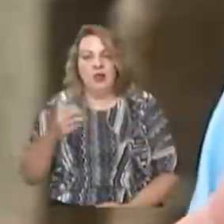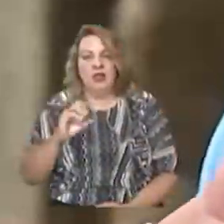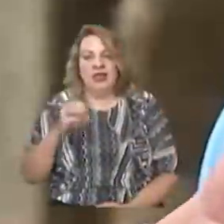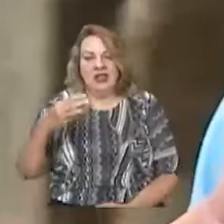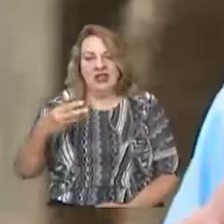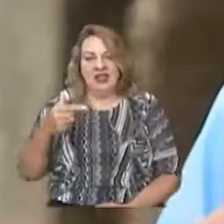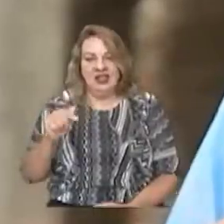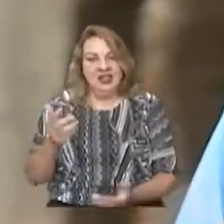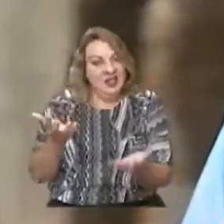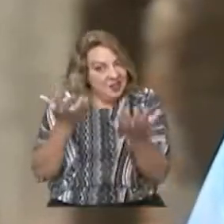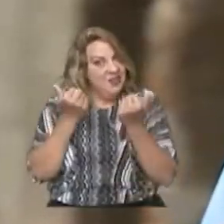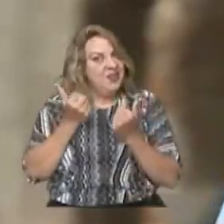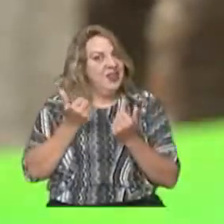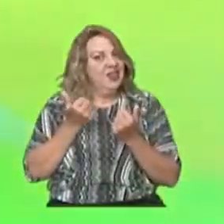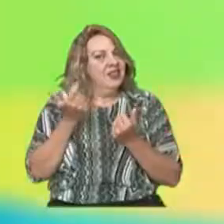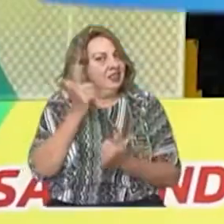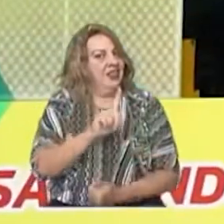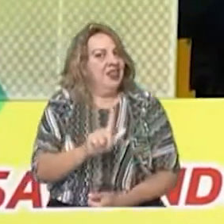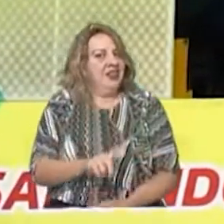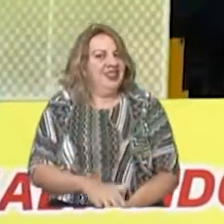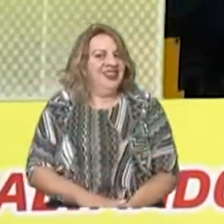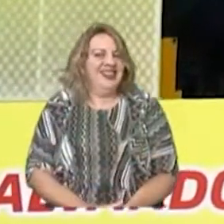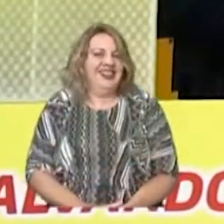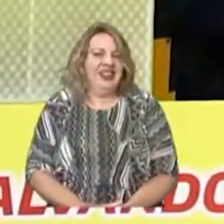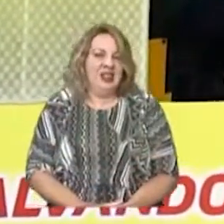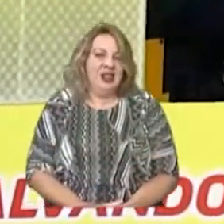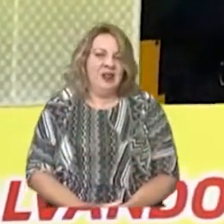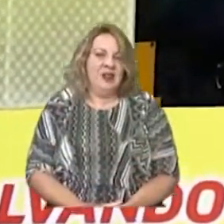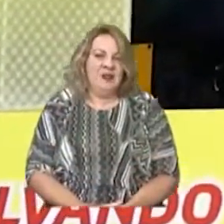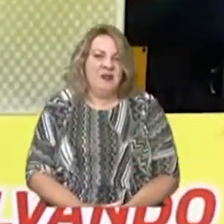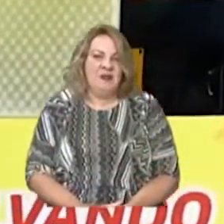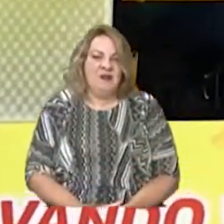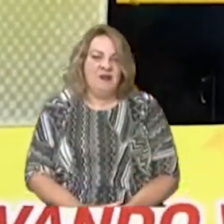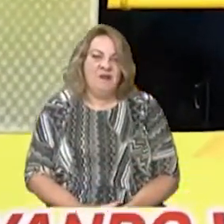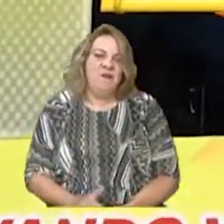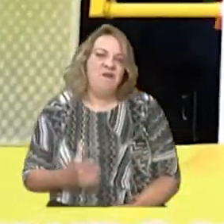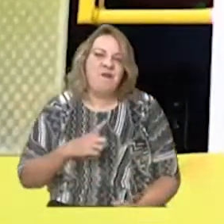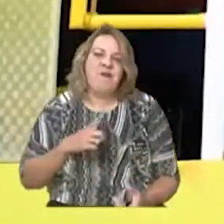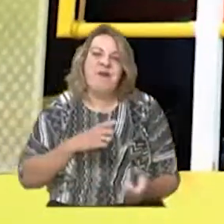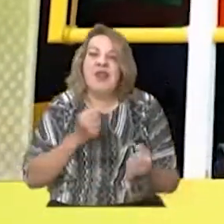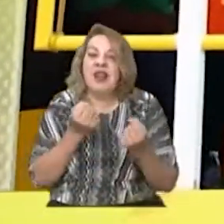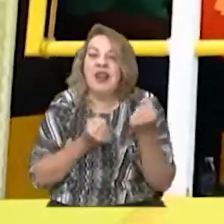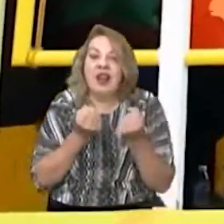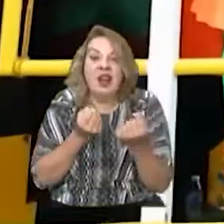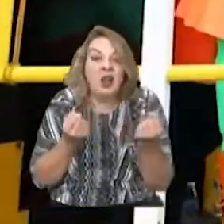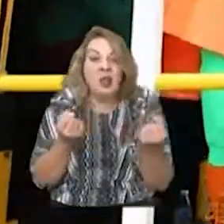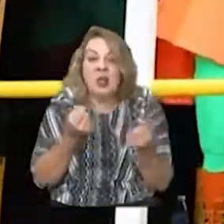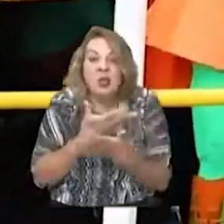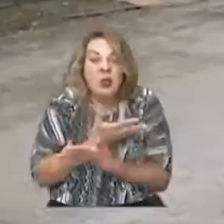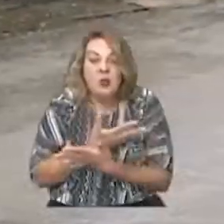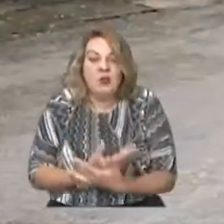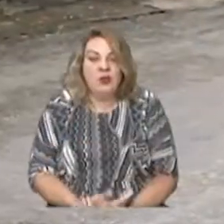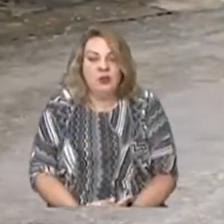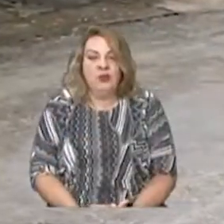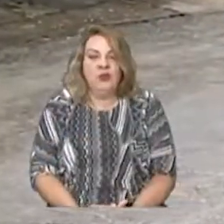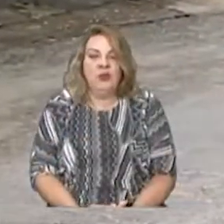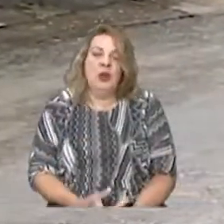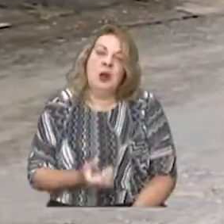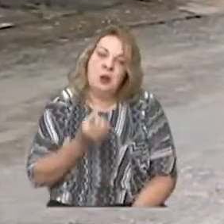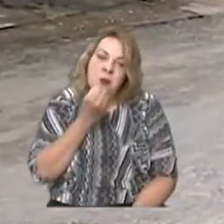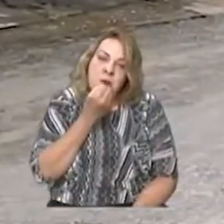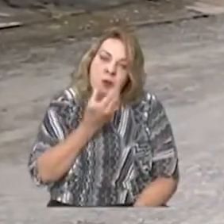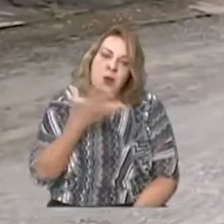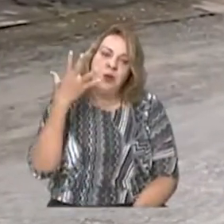98111-1037. Venha ser o próximo ganhador. Ah, como é bom ganhar um carro zero quilômetro, né, Rogerinho? Bom